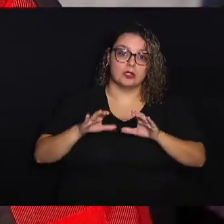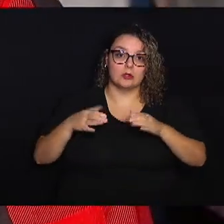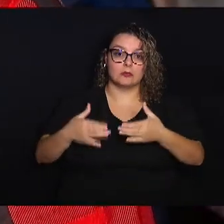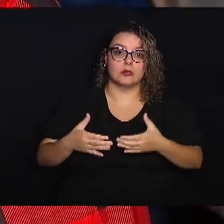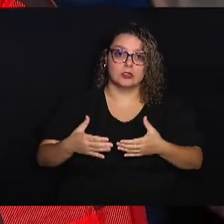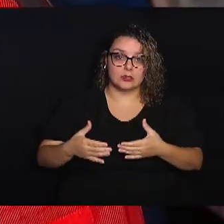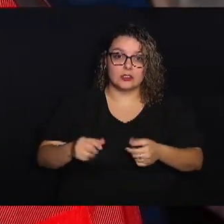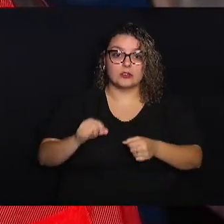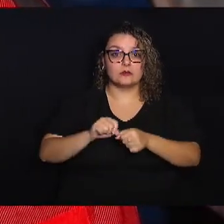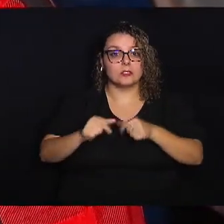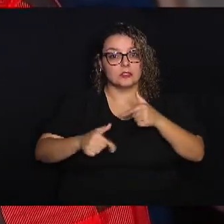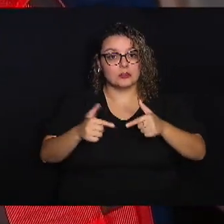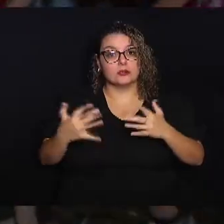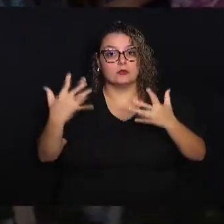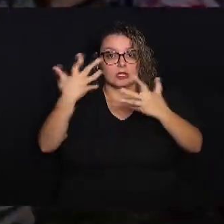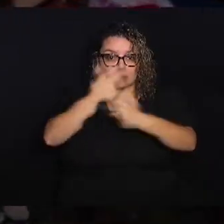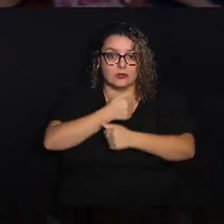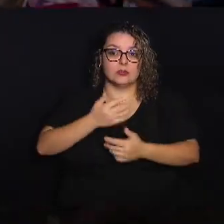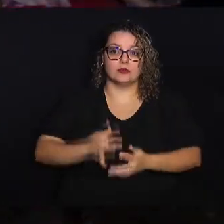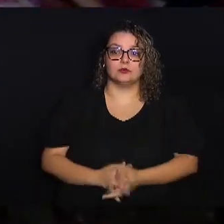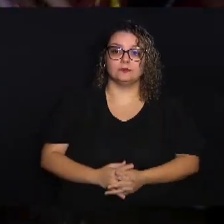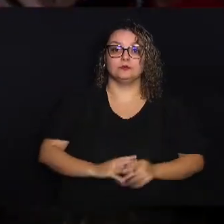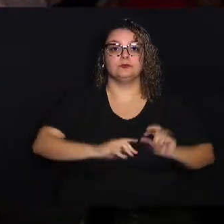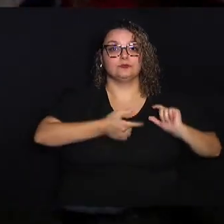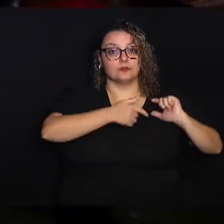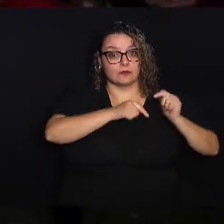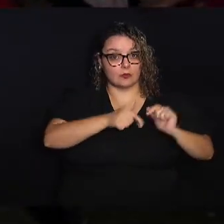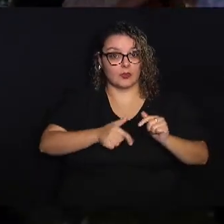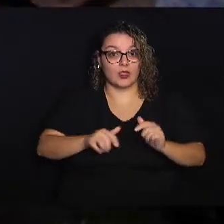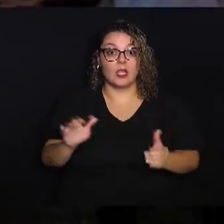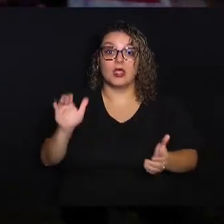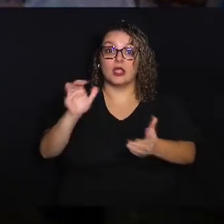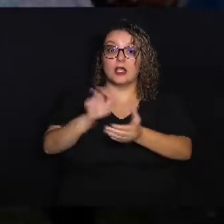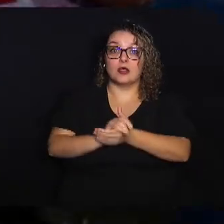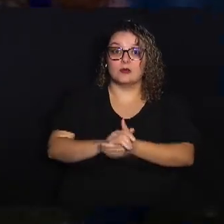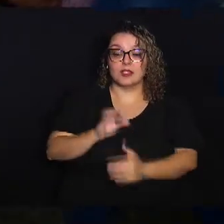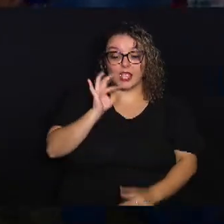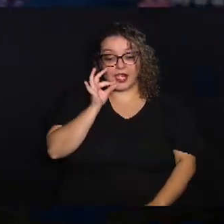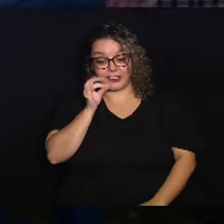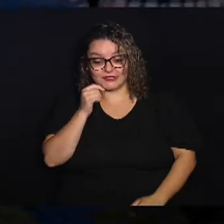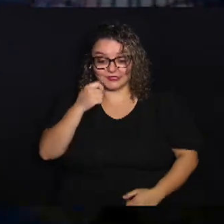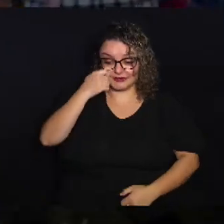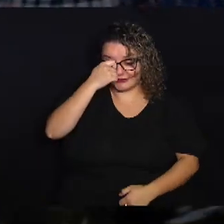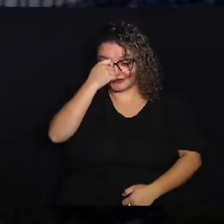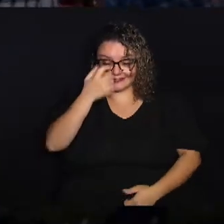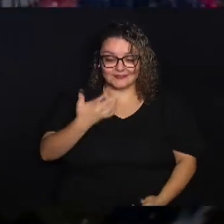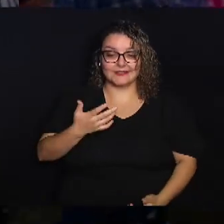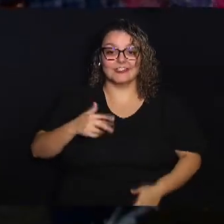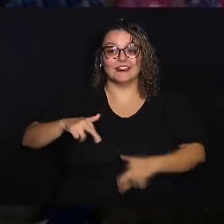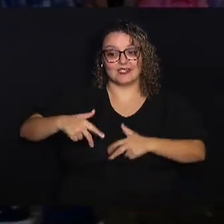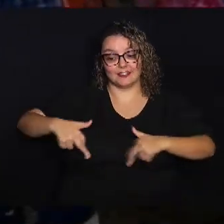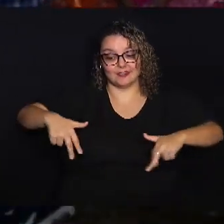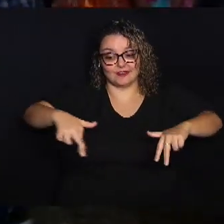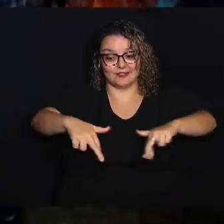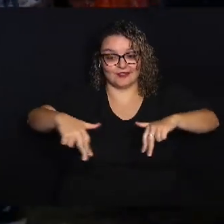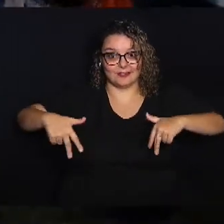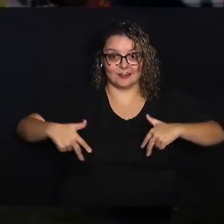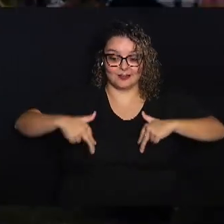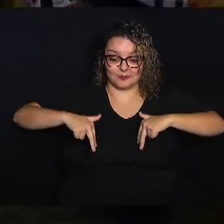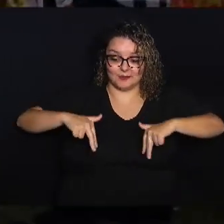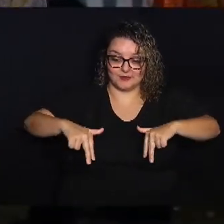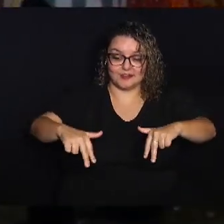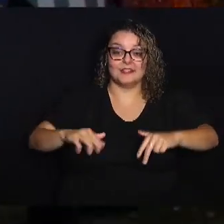eles fazem um trabalho muito bonito. O tradicional casamento caipira e a dança da quadrilha são as principais atrações